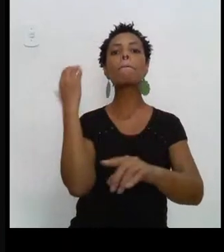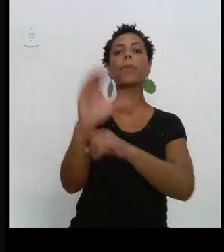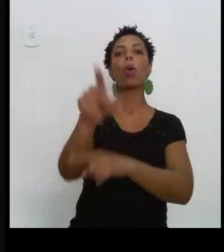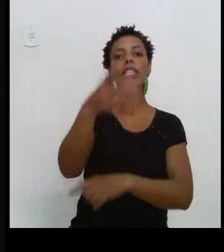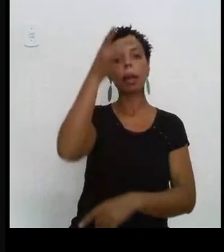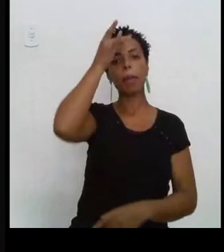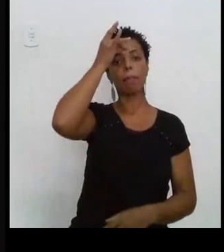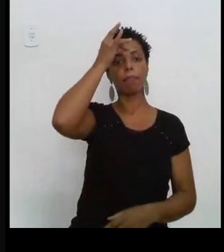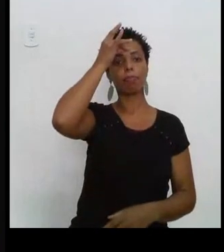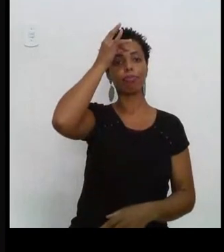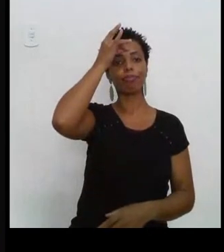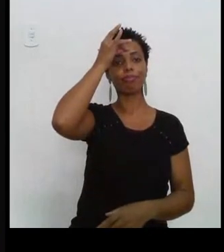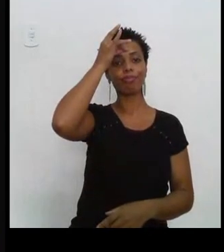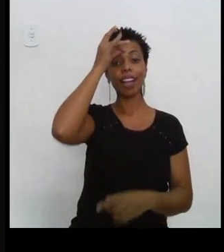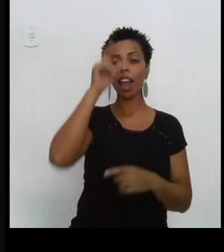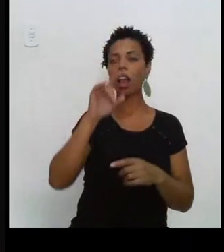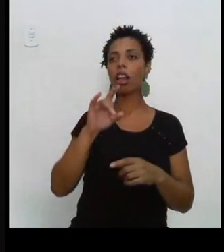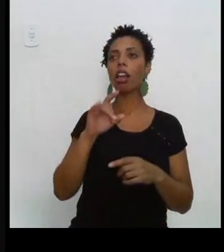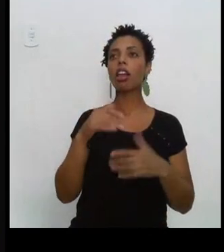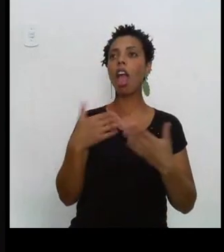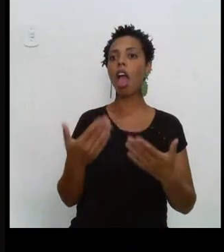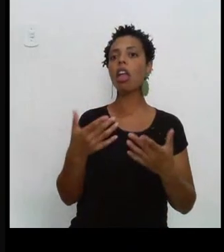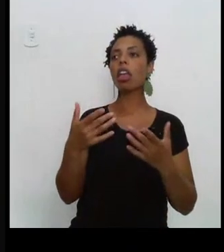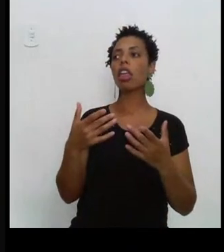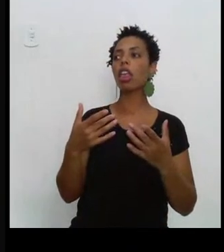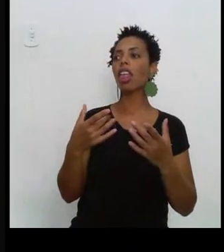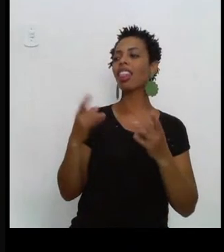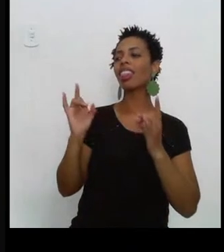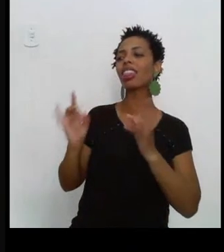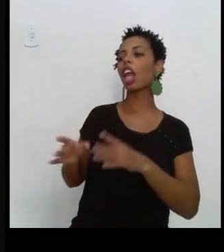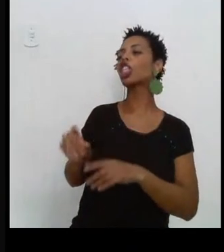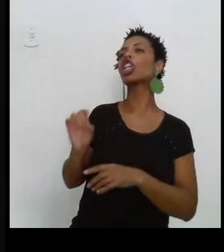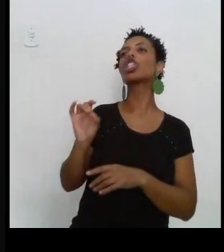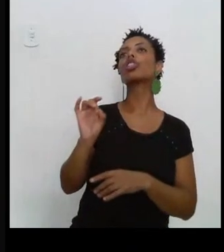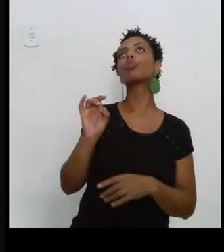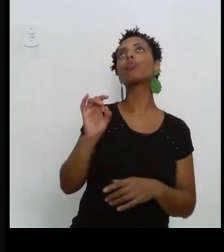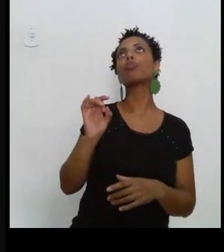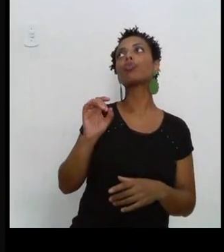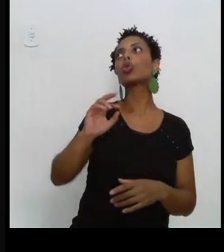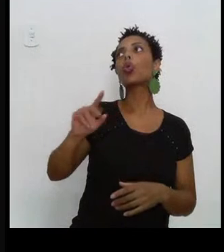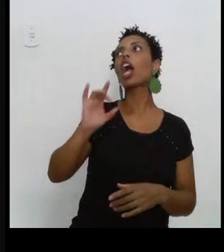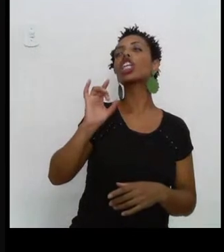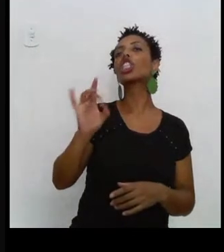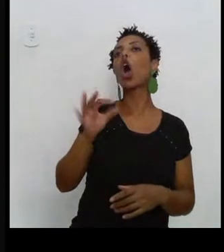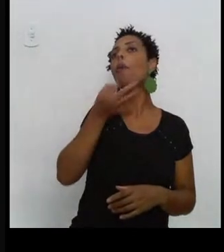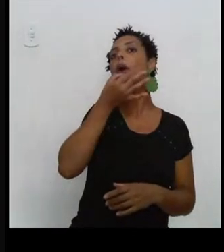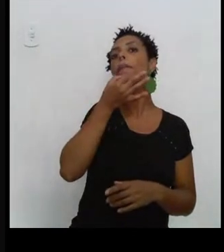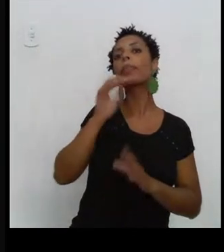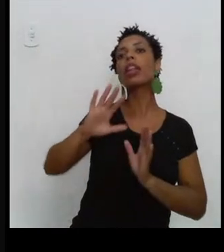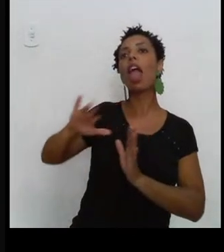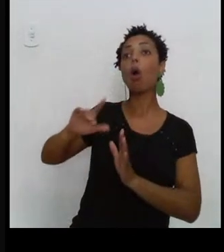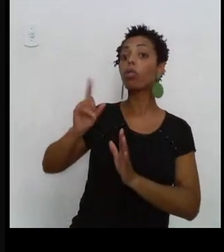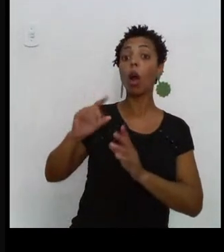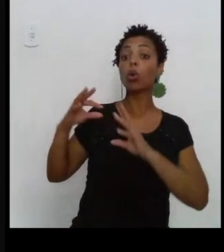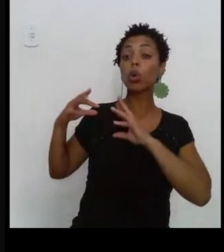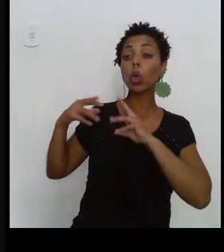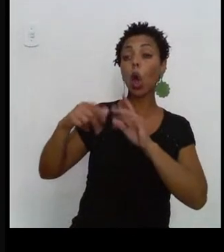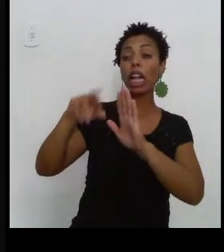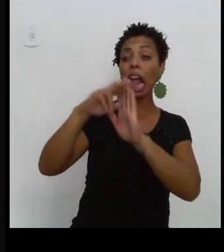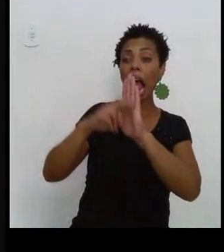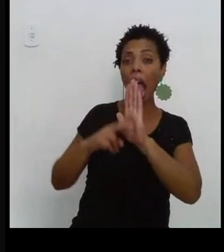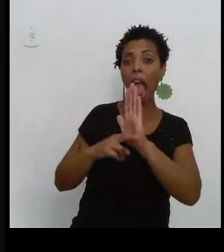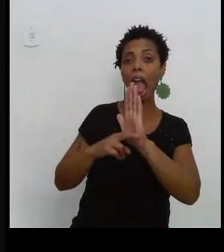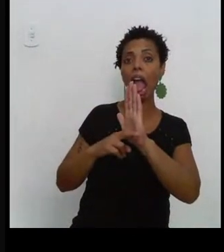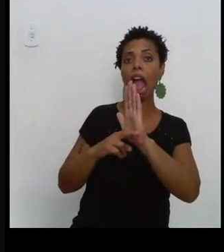sua maior uma serva céus e não com aquela expressão de normal e sexismo e patriarcal alguma viria a ver o